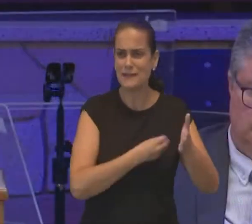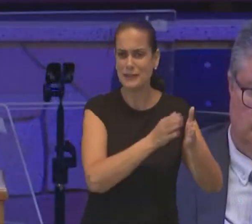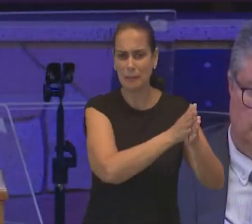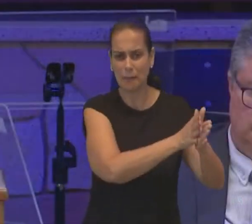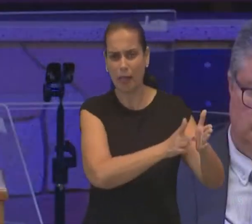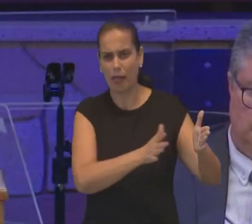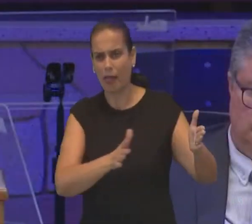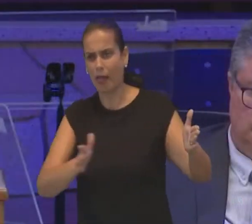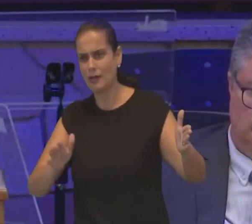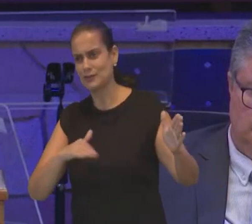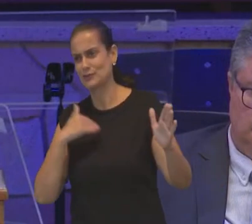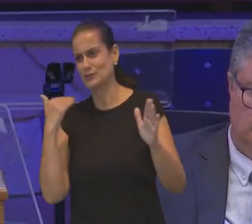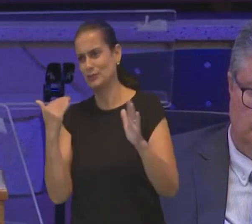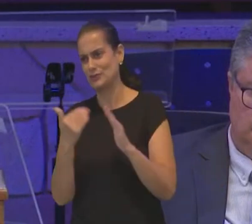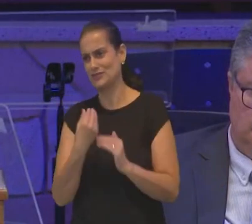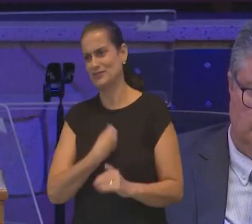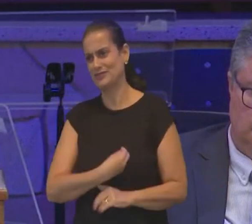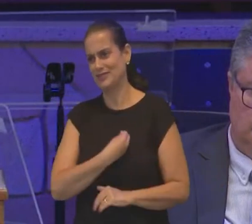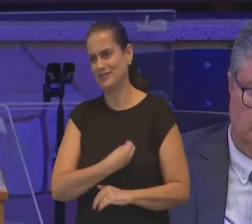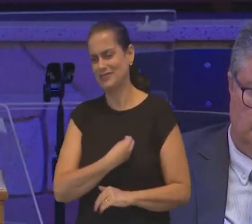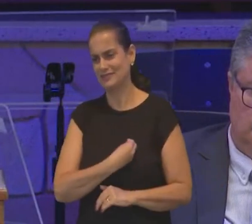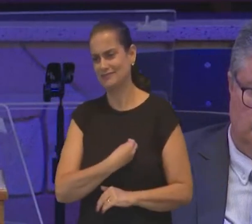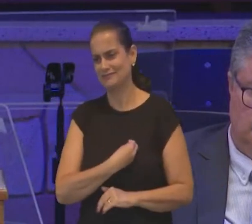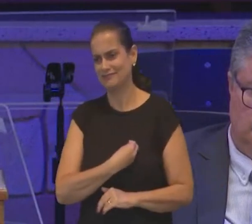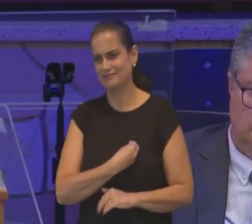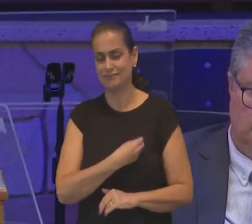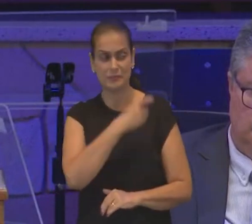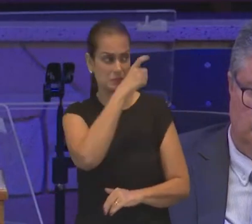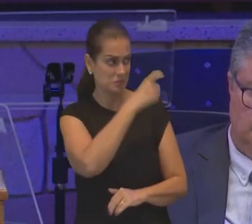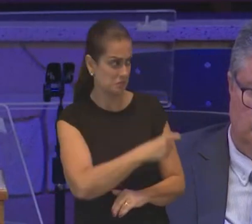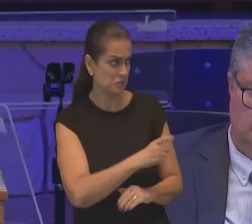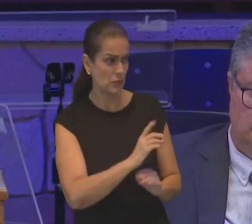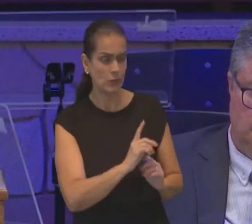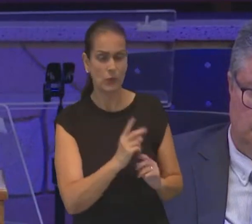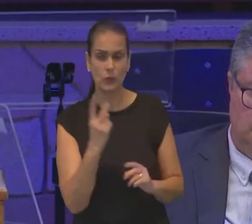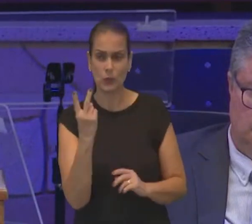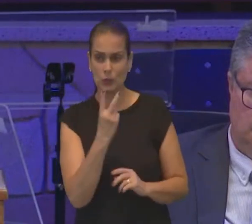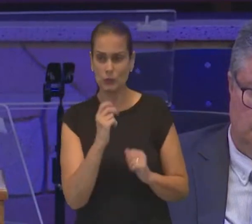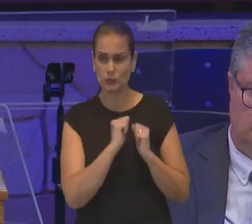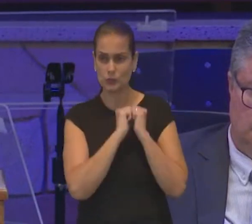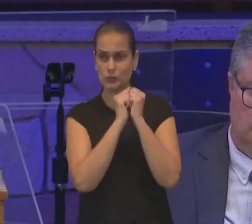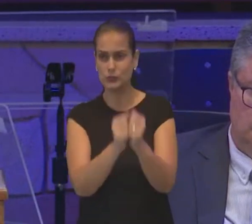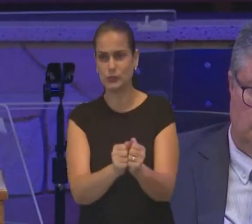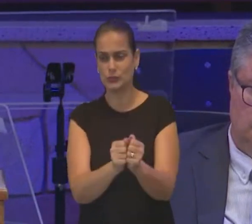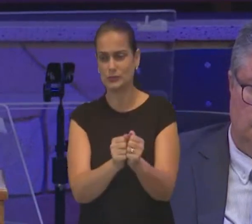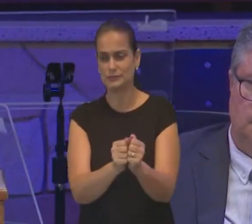Alexandre. Toda a vida de Alexandre eu participei.